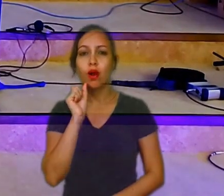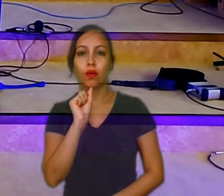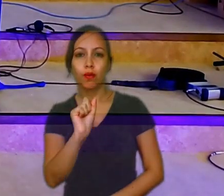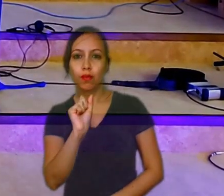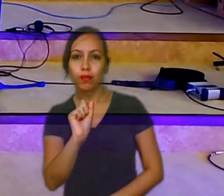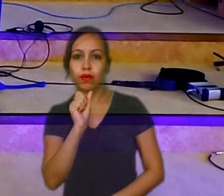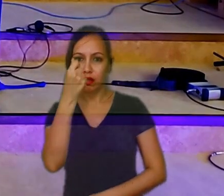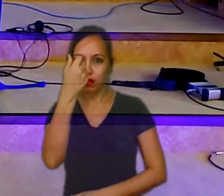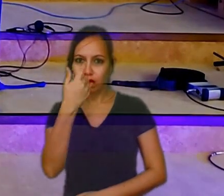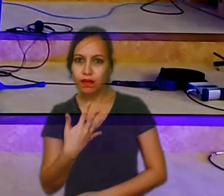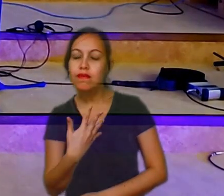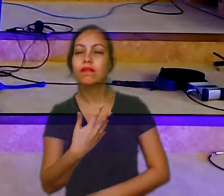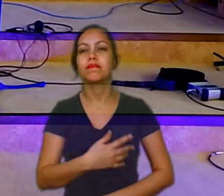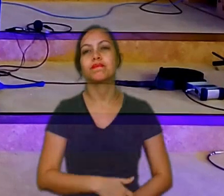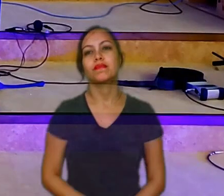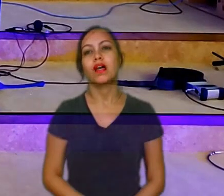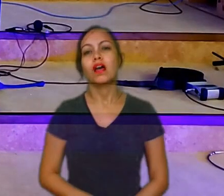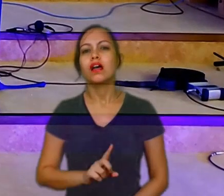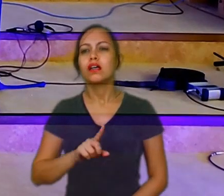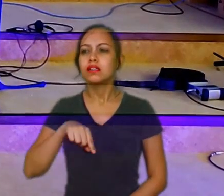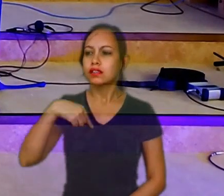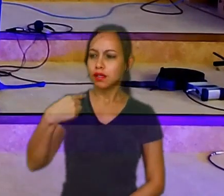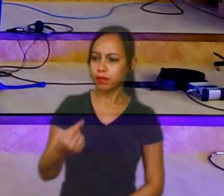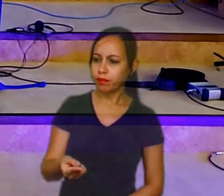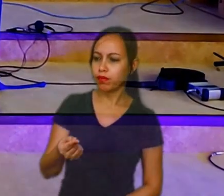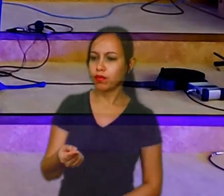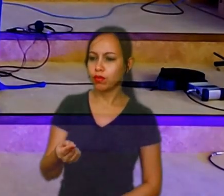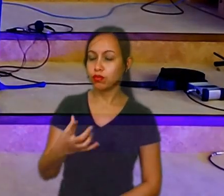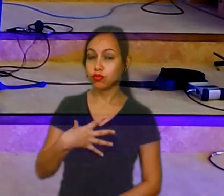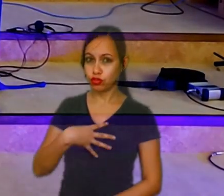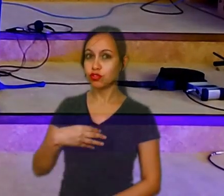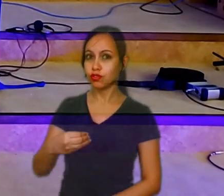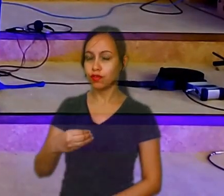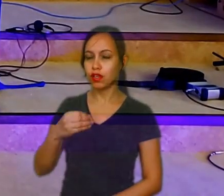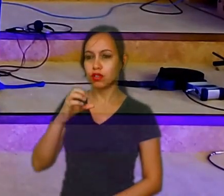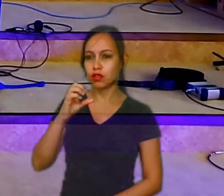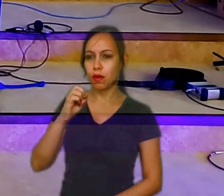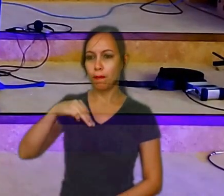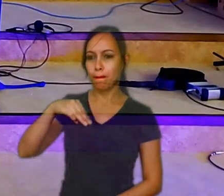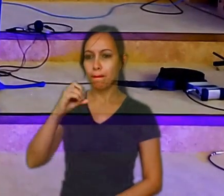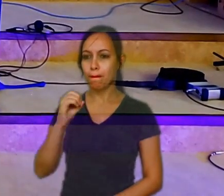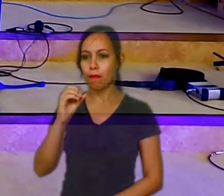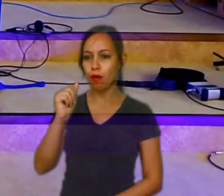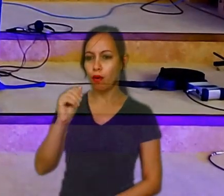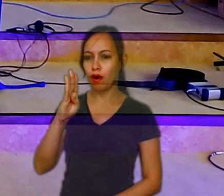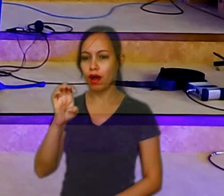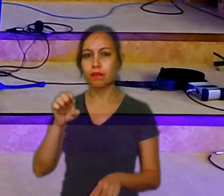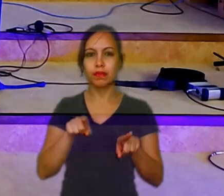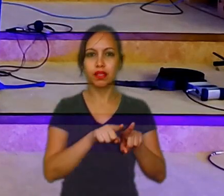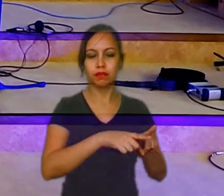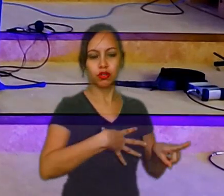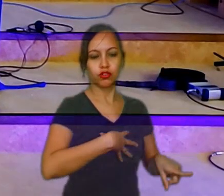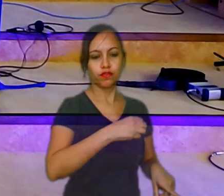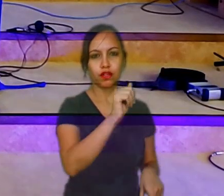diz assim: depois disto, os filhos de Moabe e os filhos de Amon,